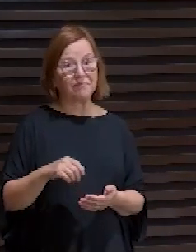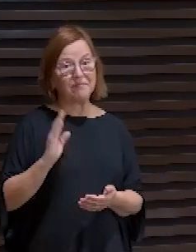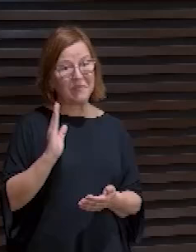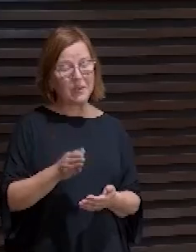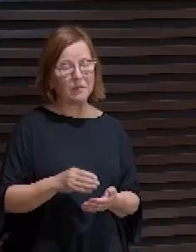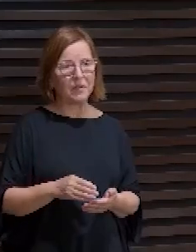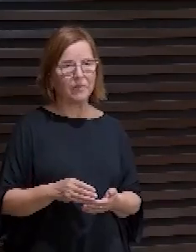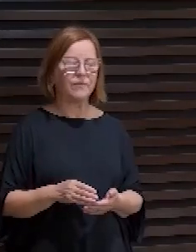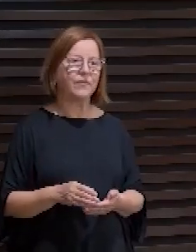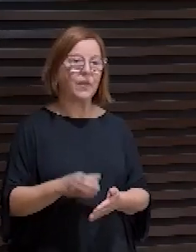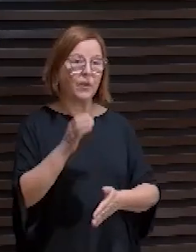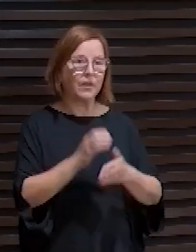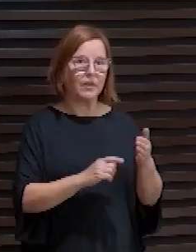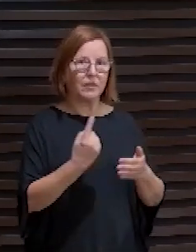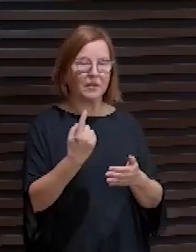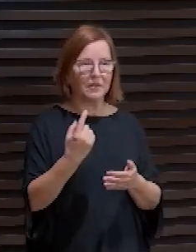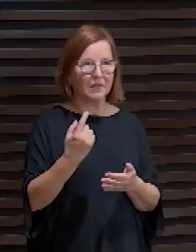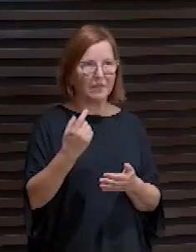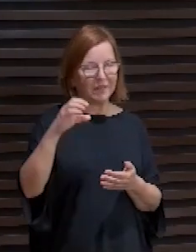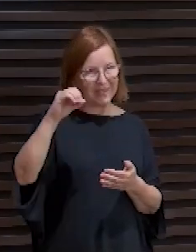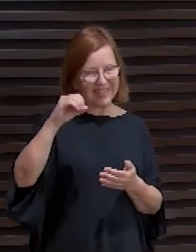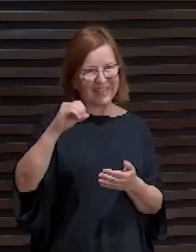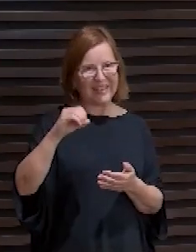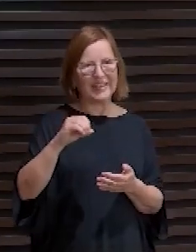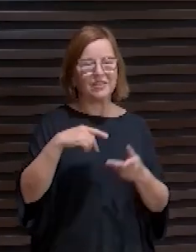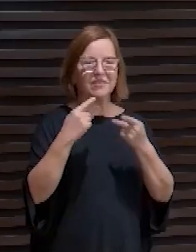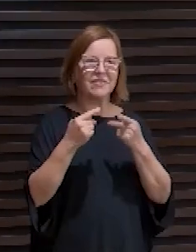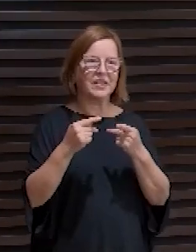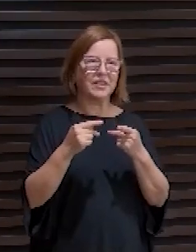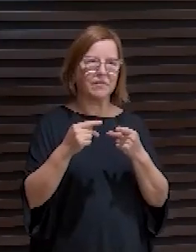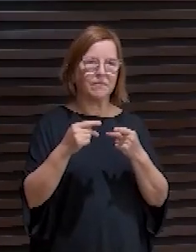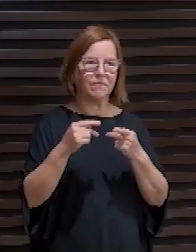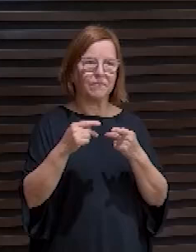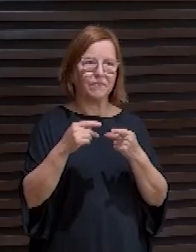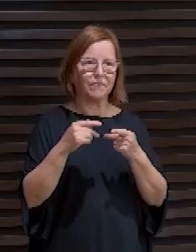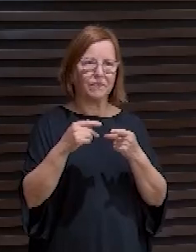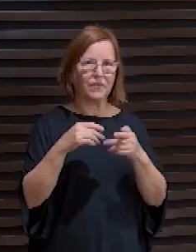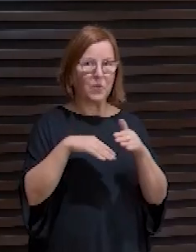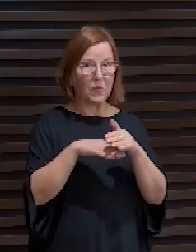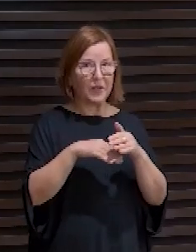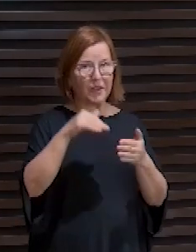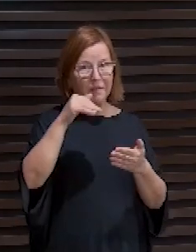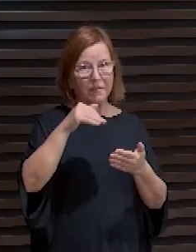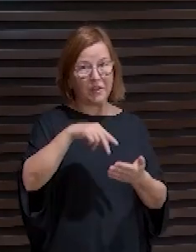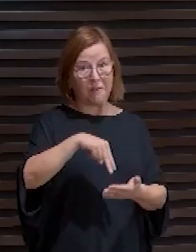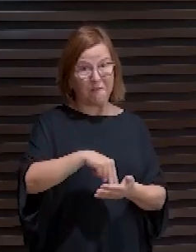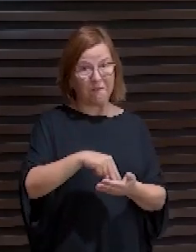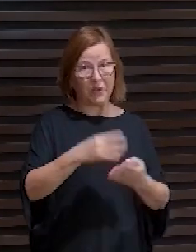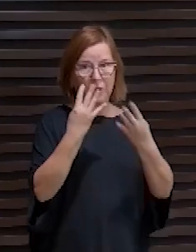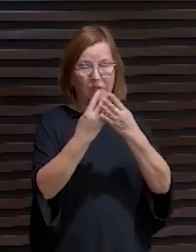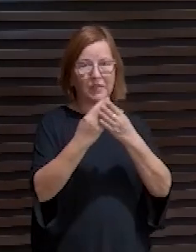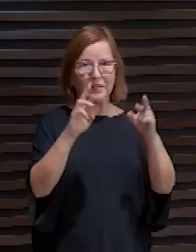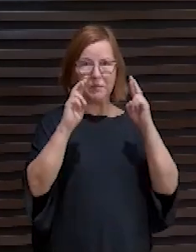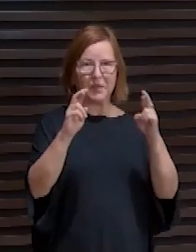Hebreus, capítulo 10, versículo 23, diz assim: guardemos firme a confissão da esperança,